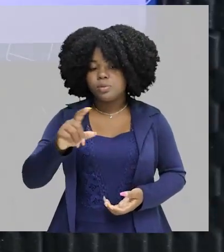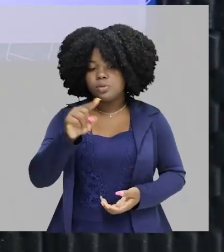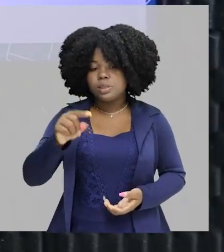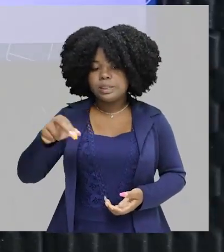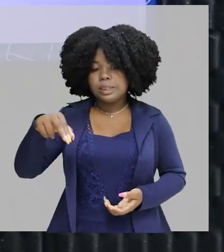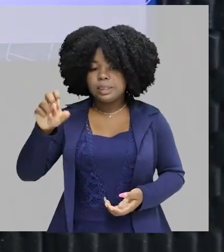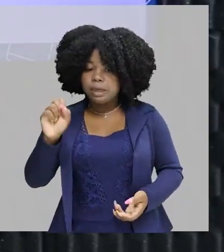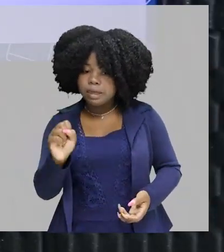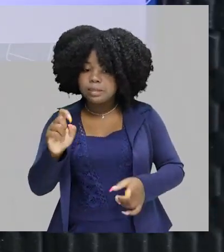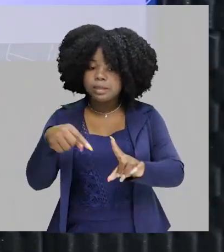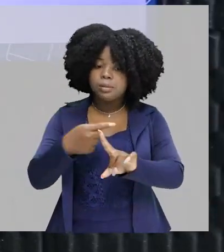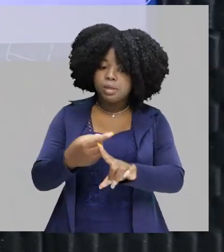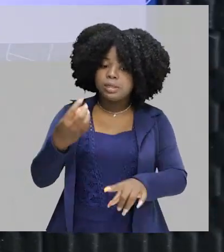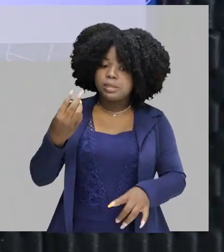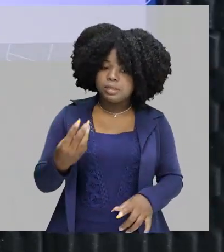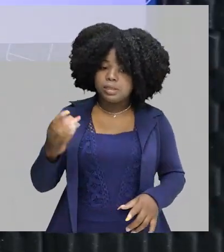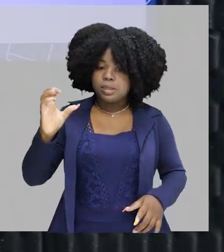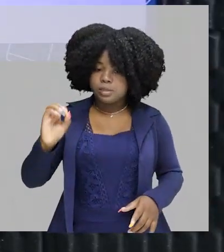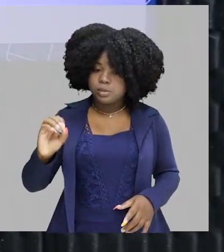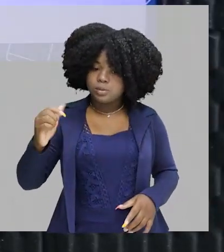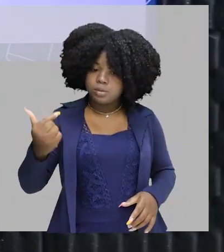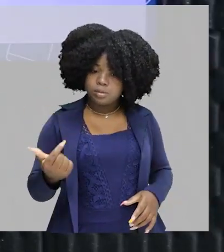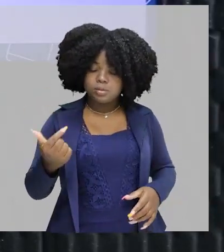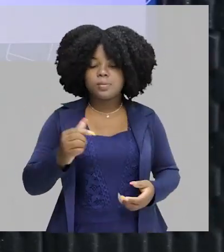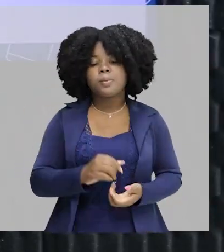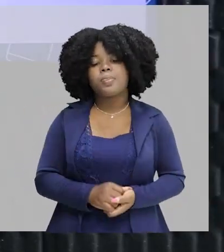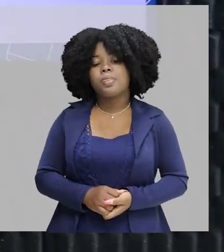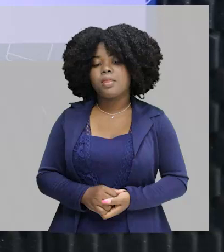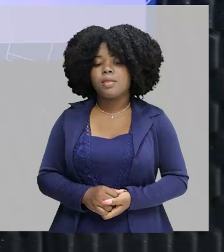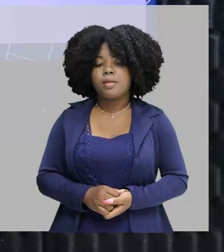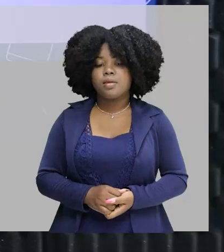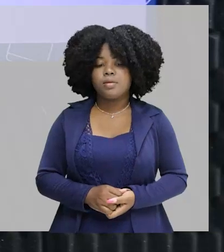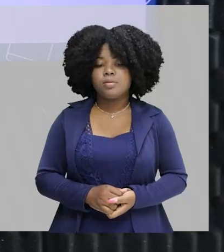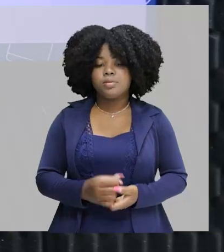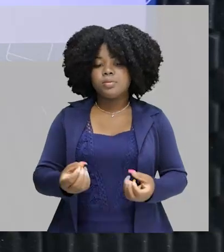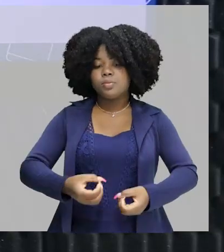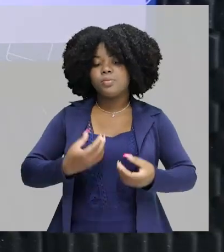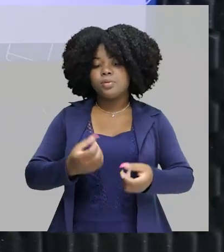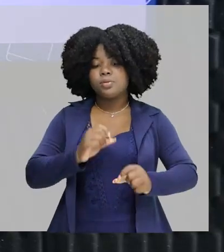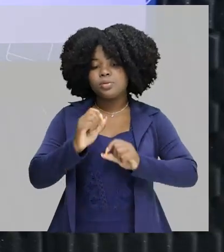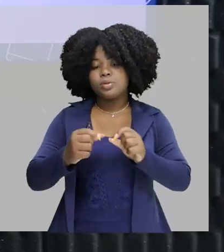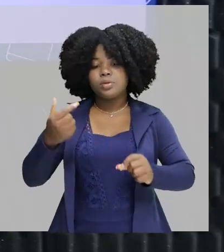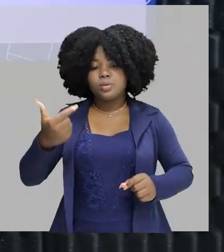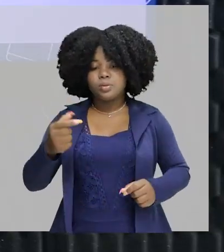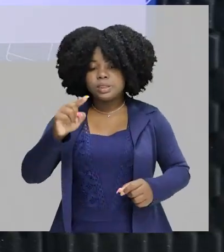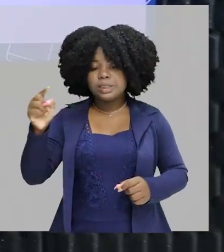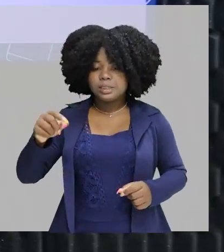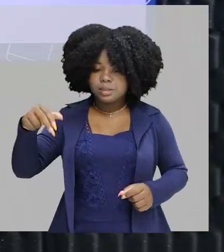zinco, reagindo com 3 mols do gás oxigênio, produzindo 2